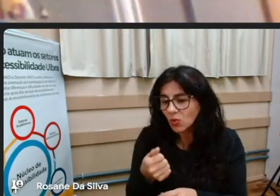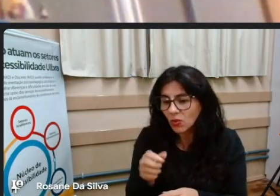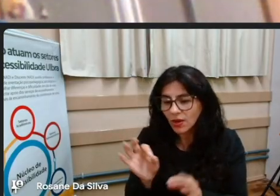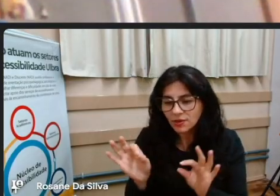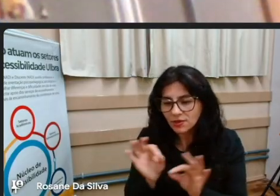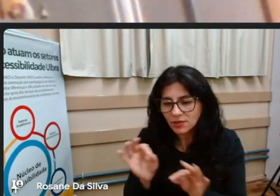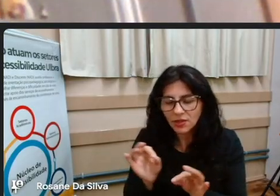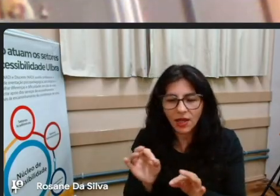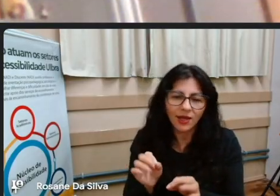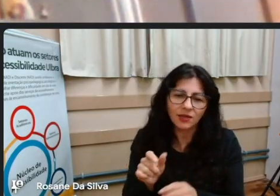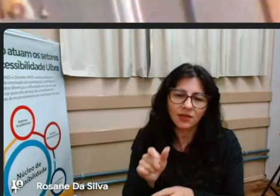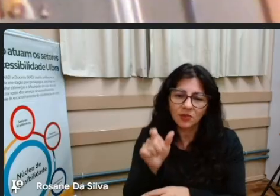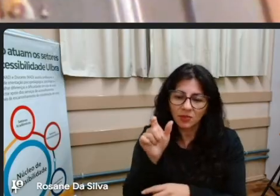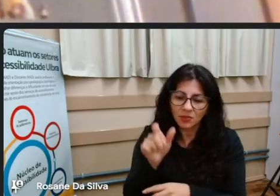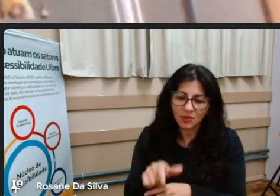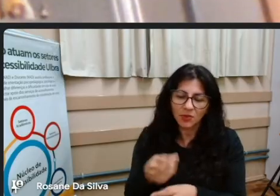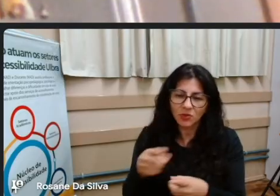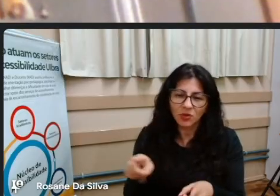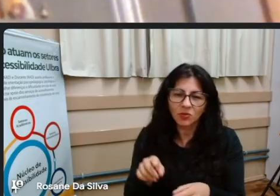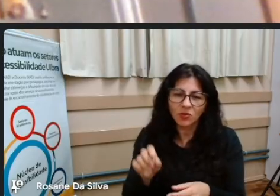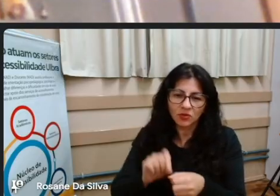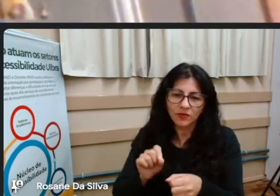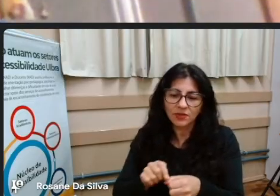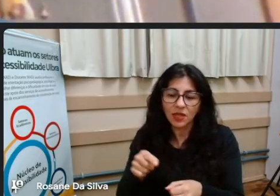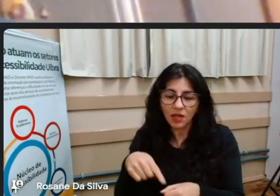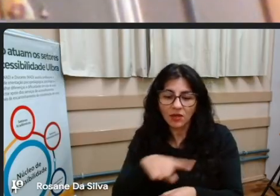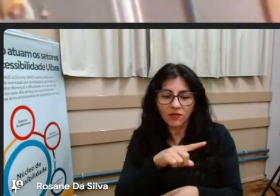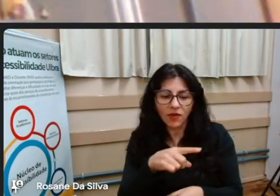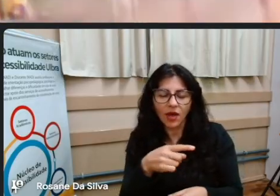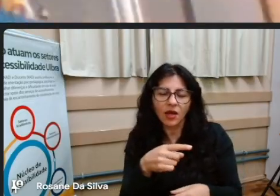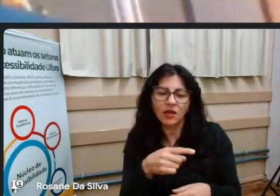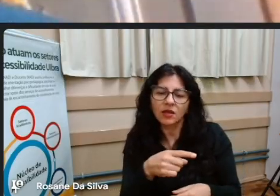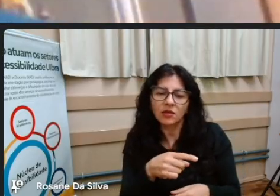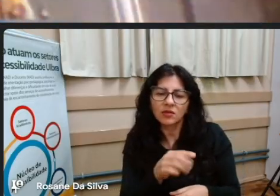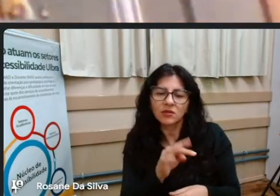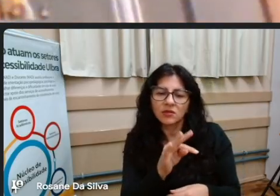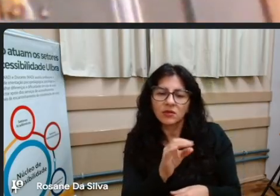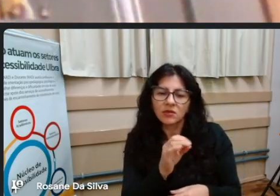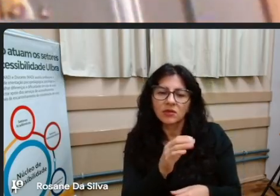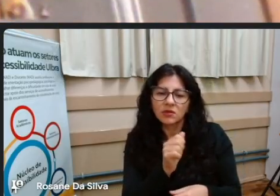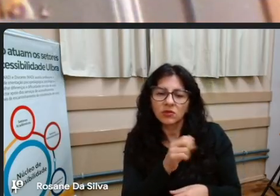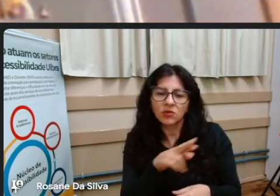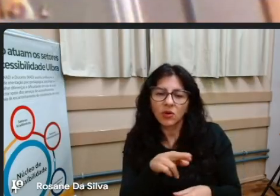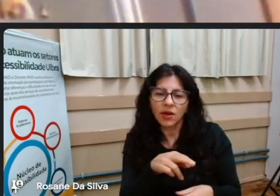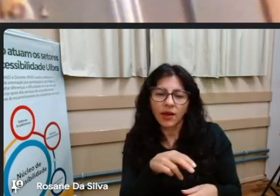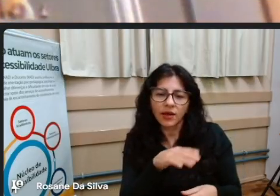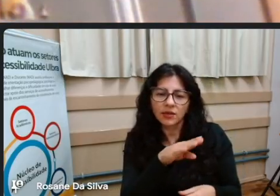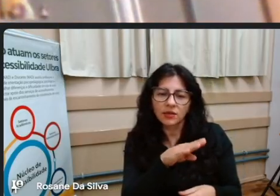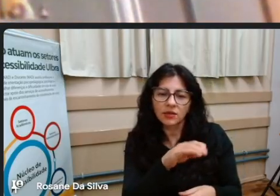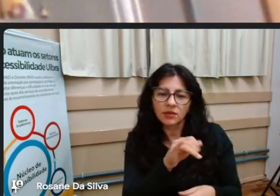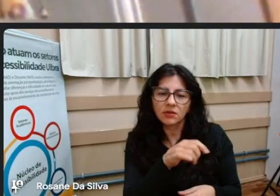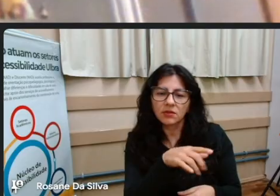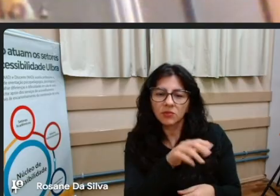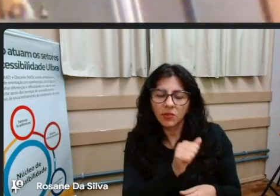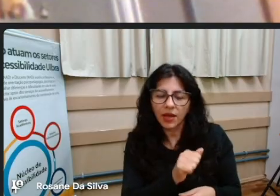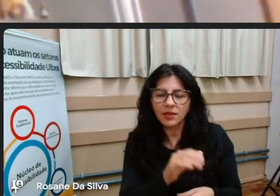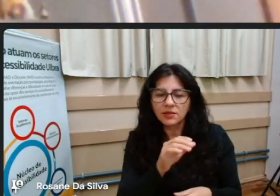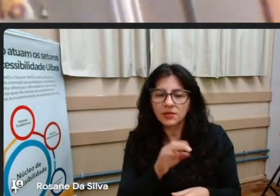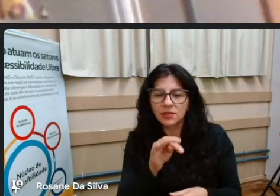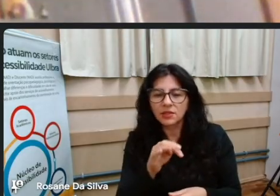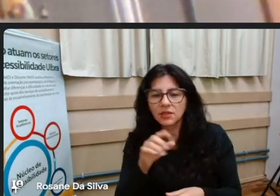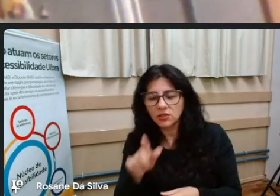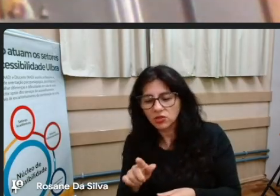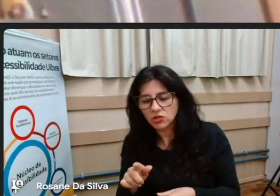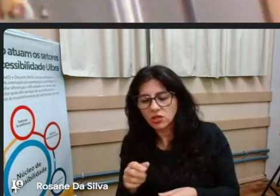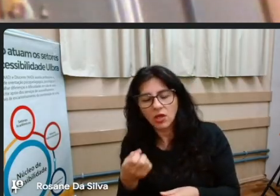músico fazer ele vai acabar tendo que partir para isso como tocar em baile Como tocar em CTG né Eh e nesse